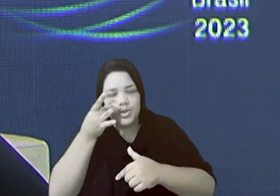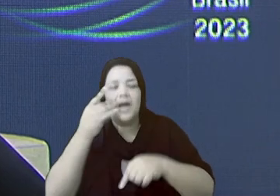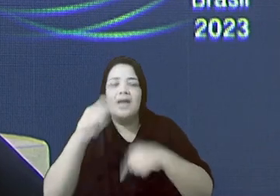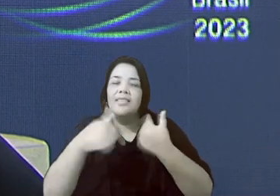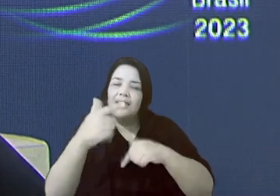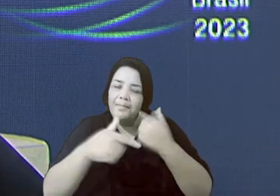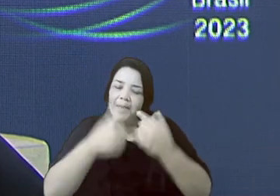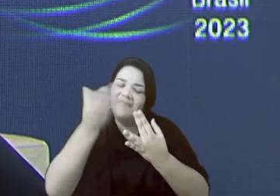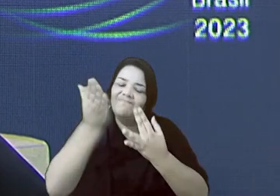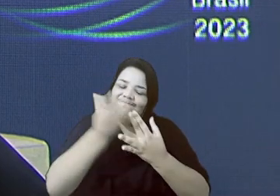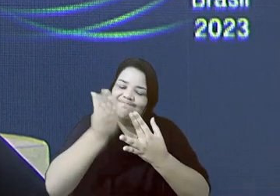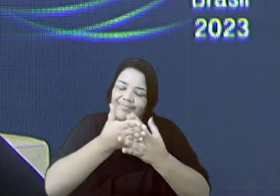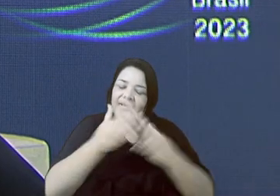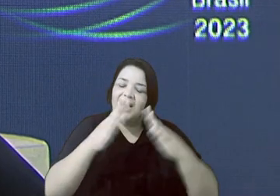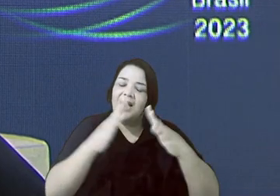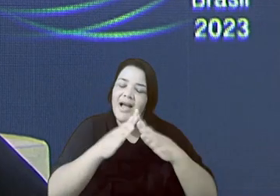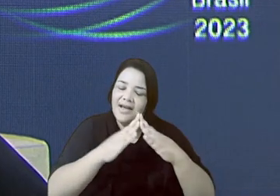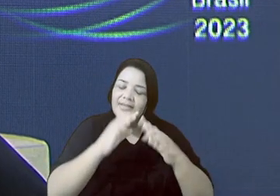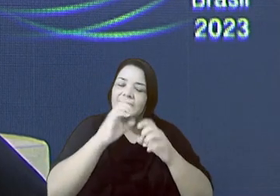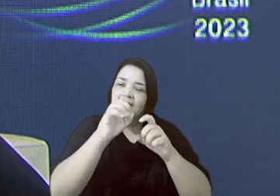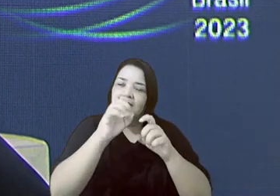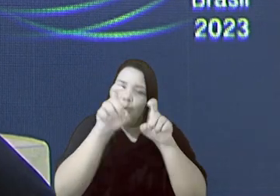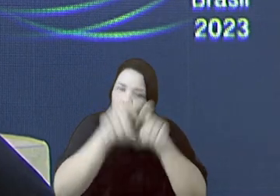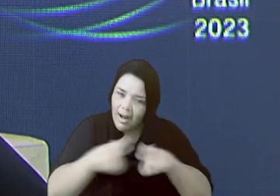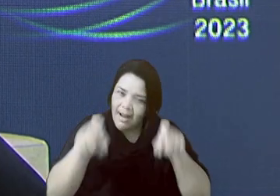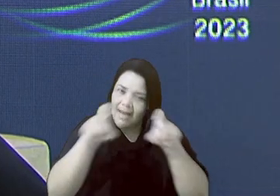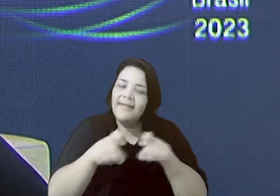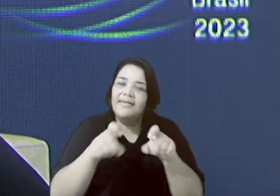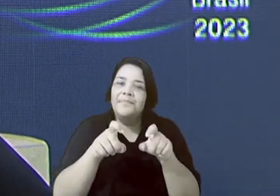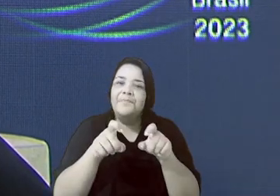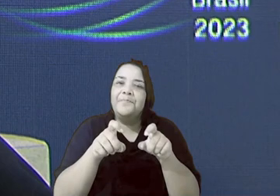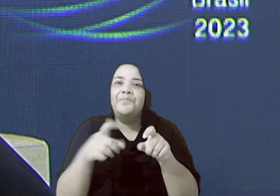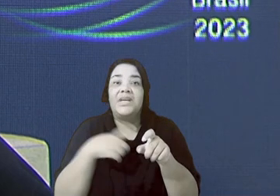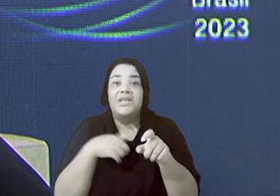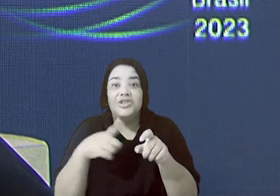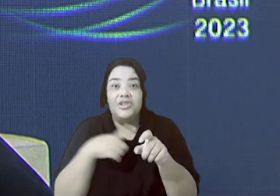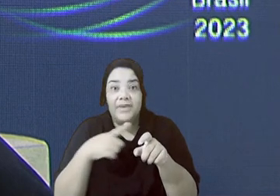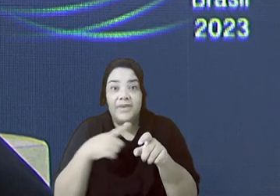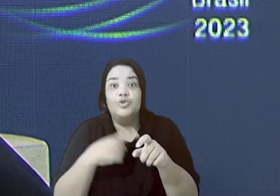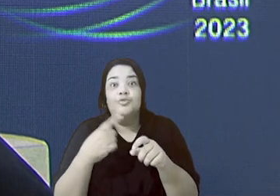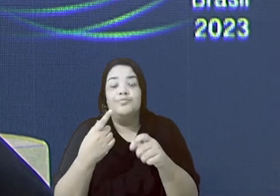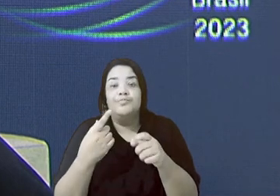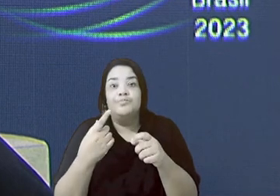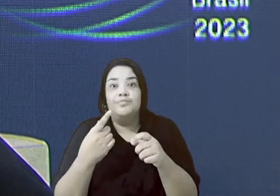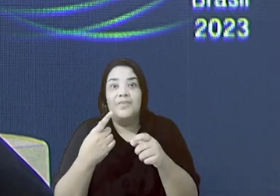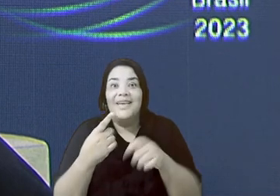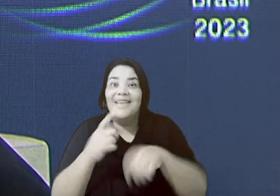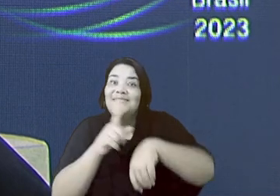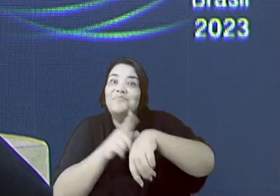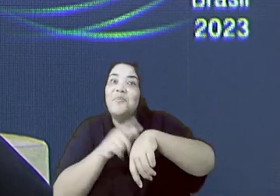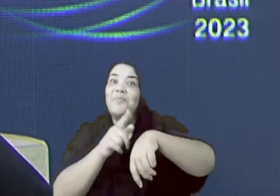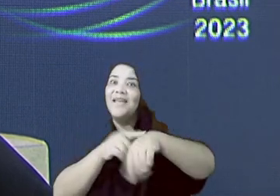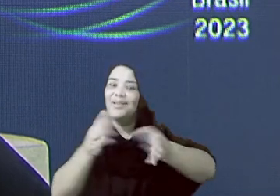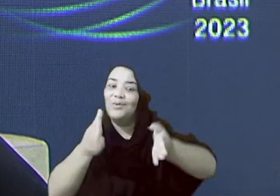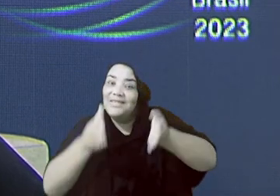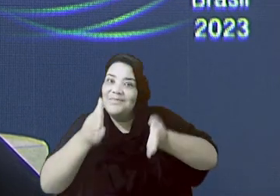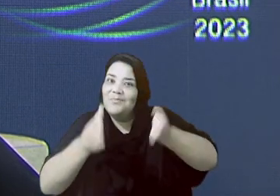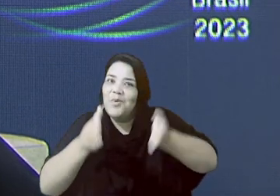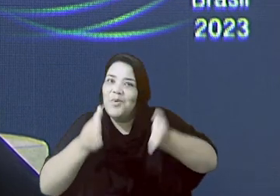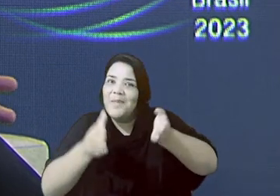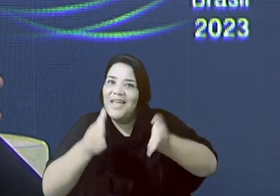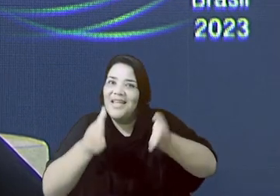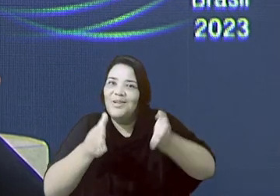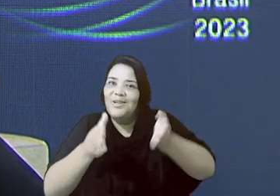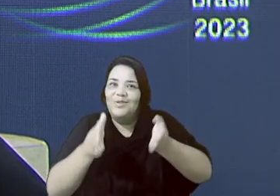também tivemos esse momento de abundância né primeiro a gente muitos dias fechados com grandes